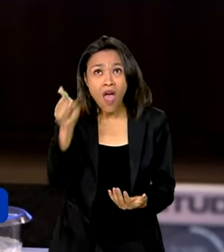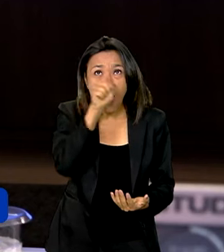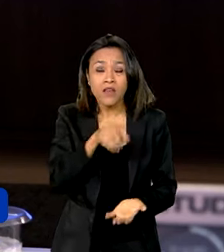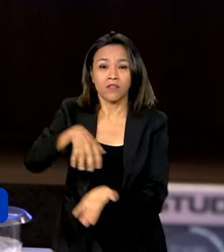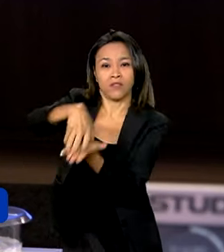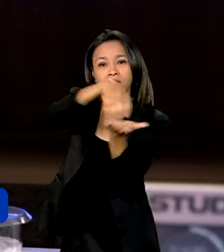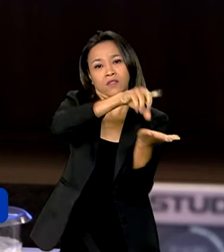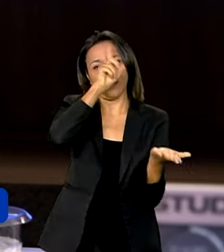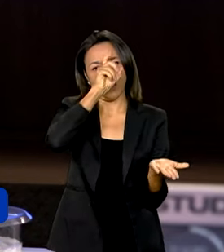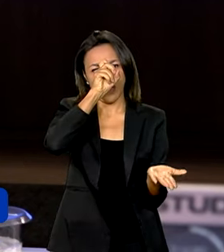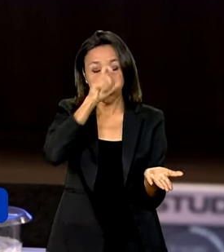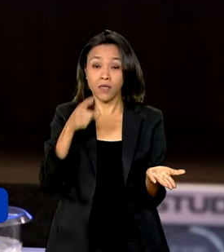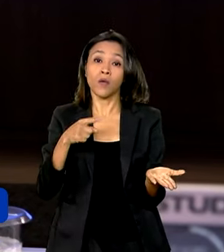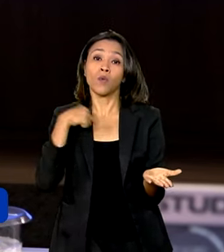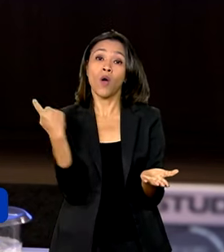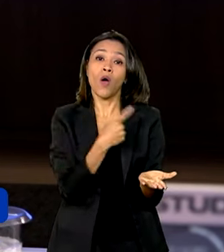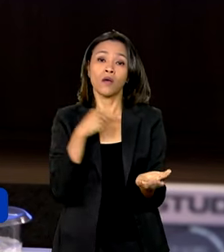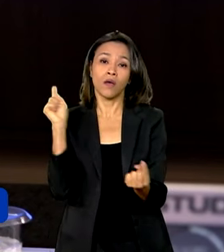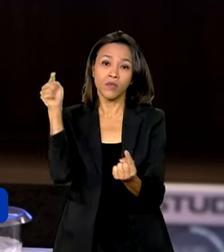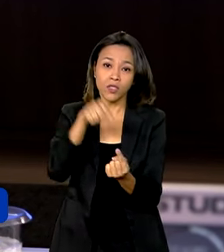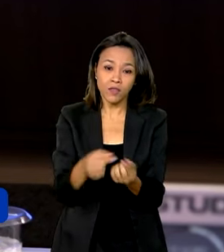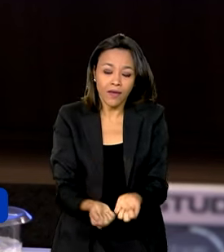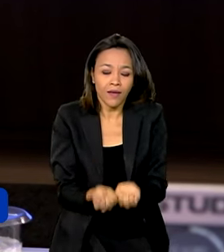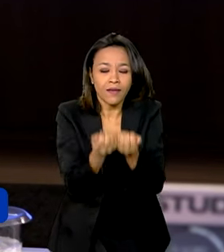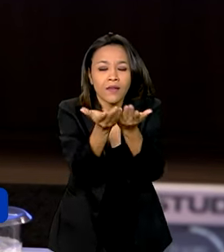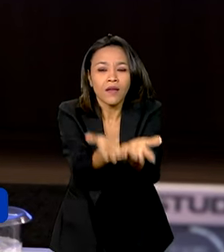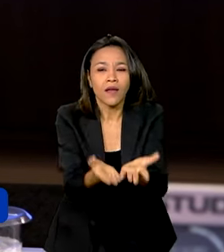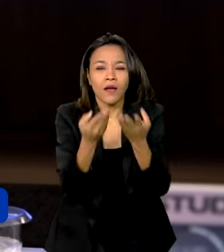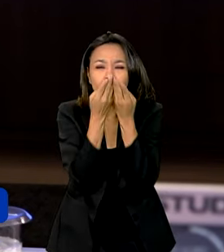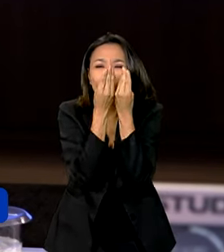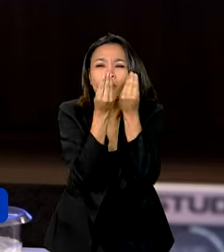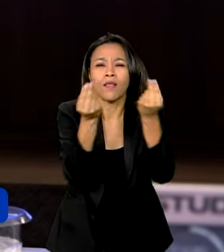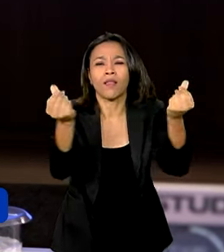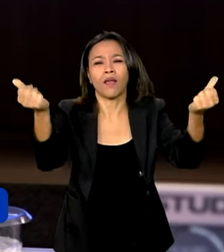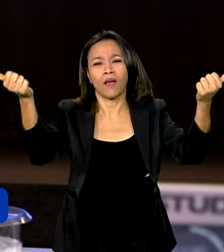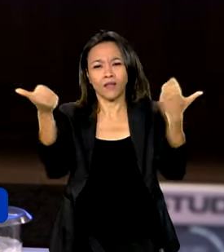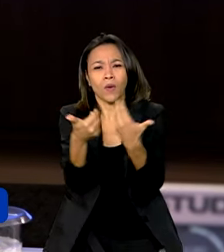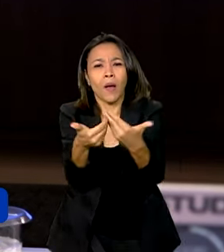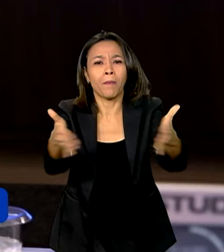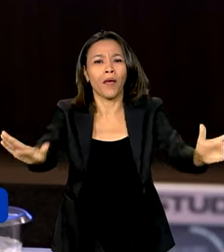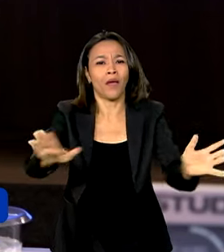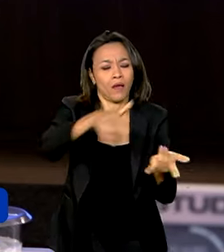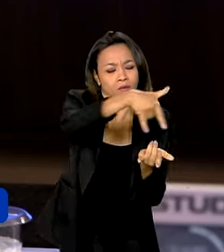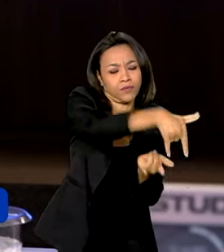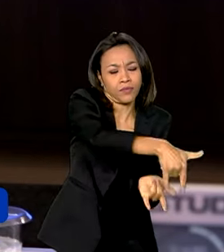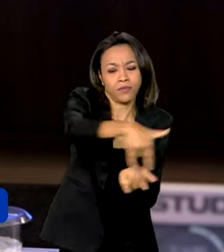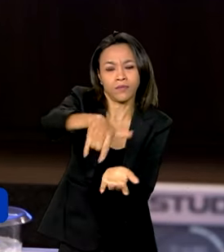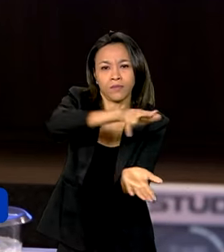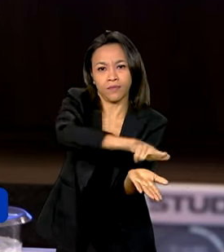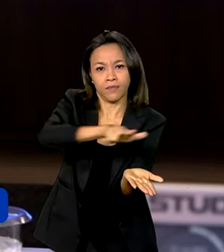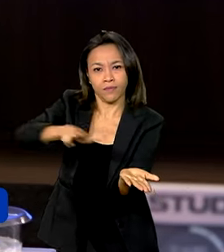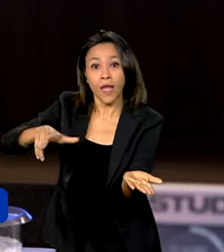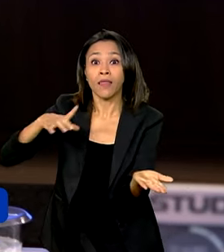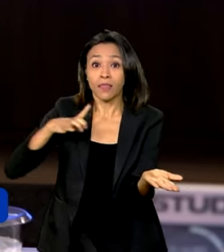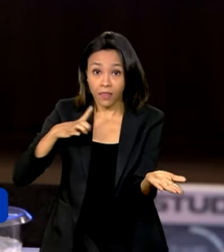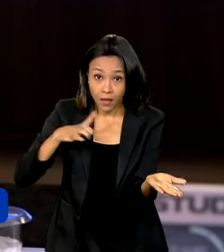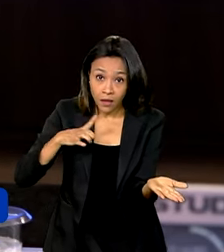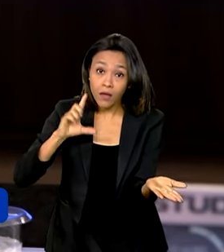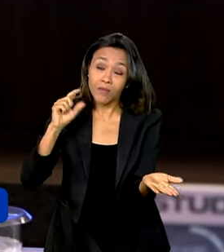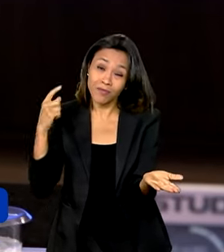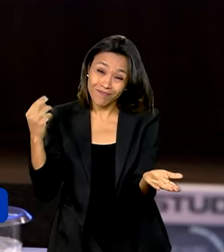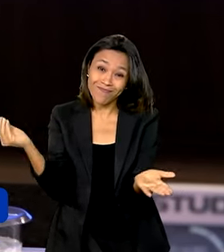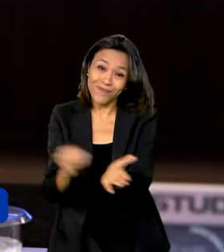dos hospitais com qualidade com leitos abertos temos um grande déficit de pessoas né Nós